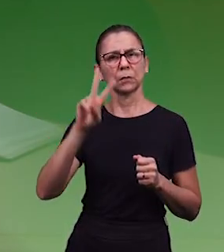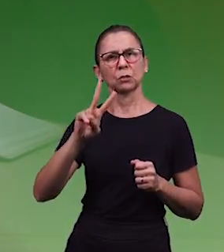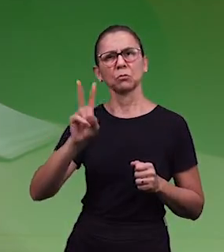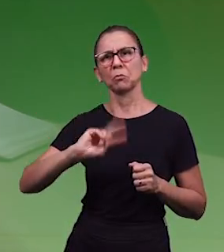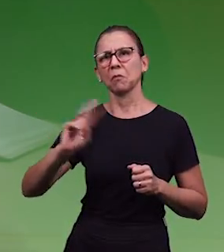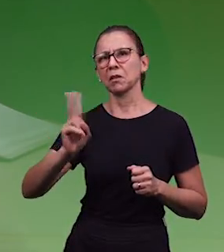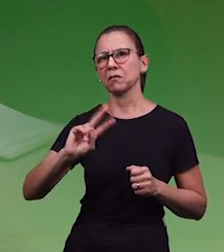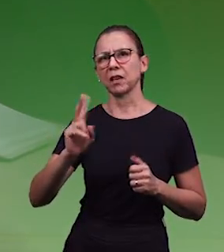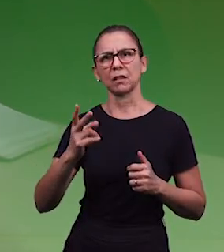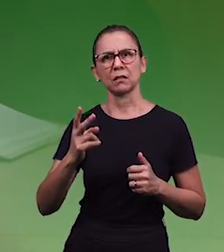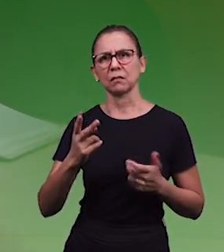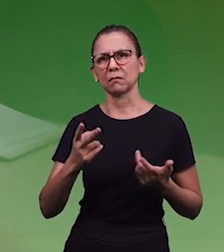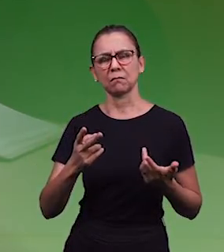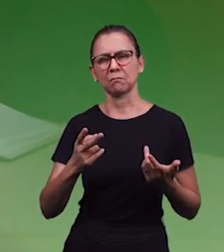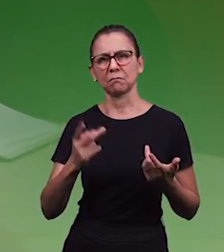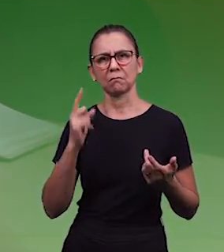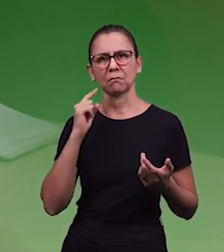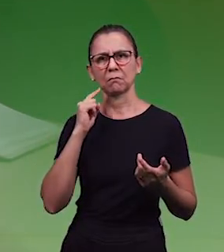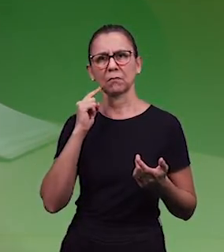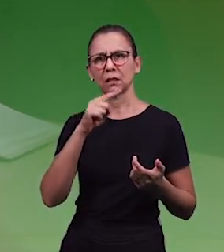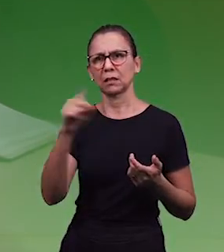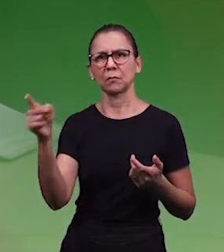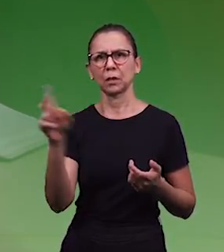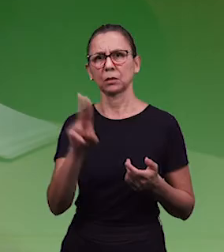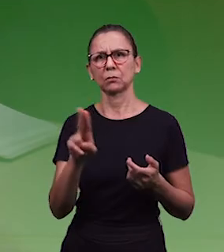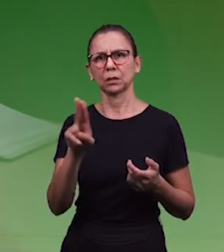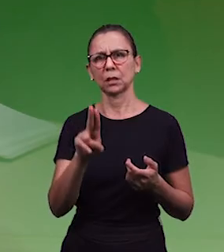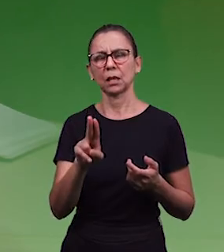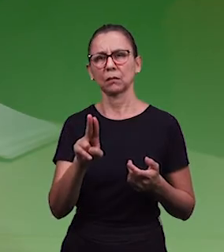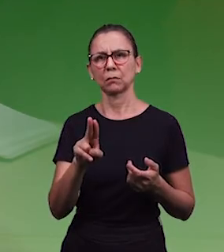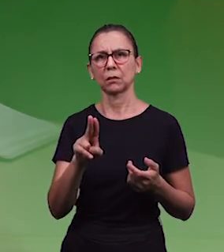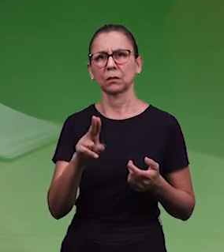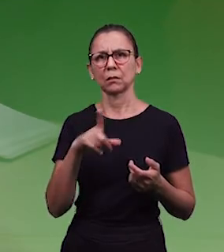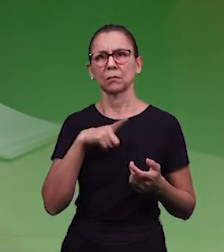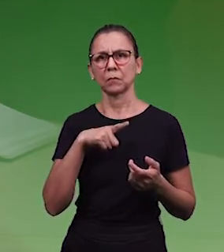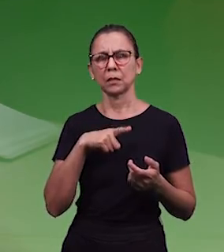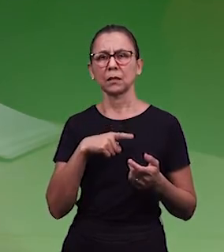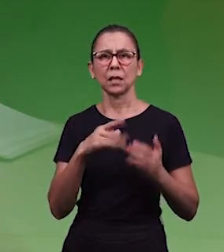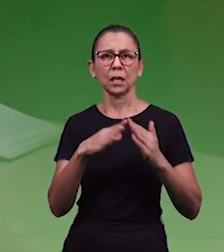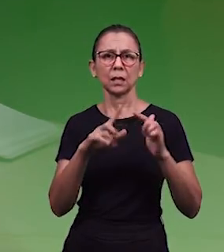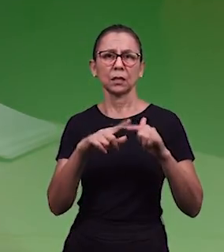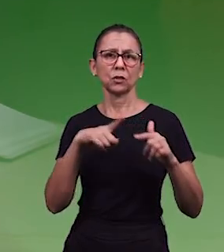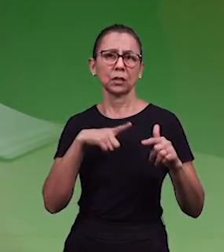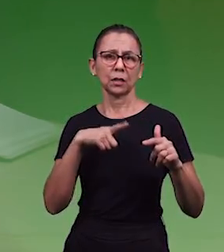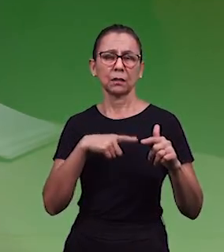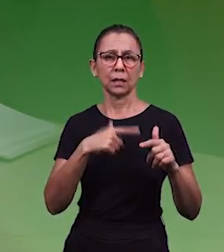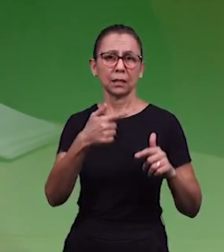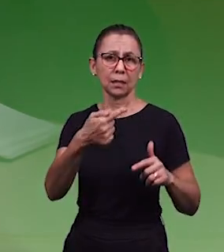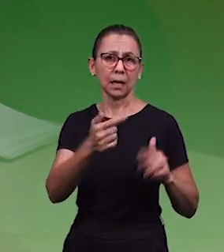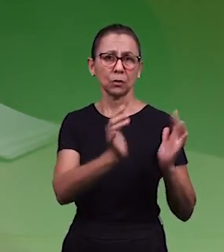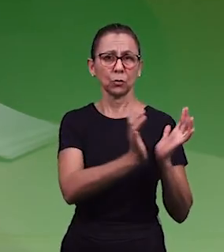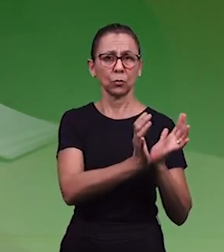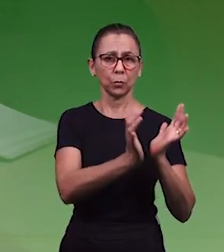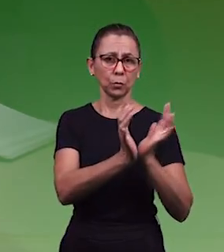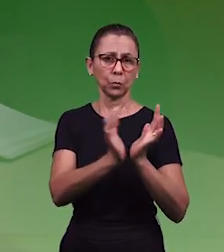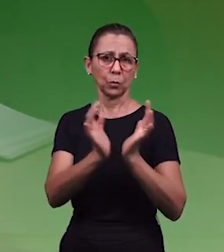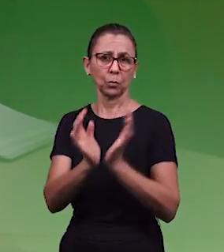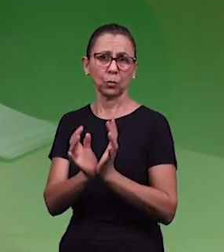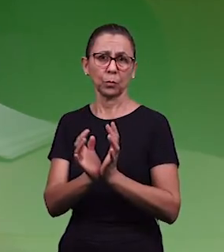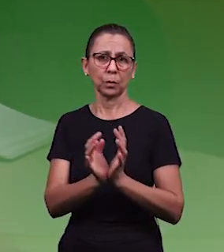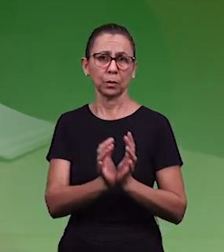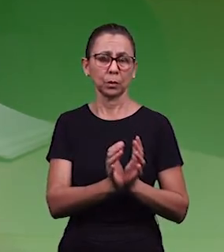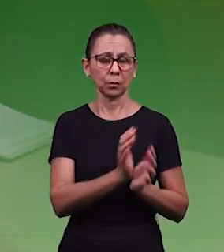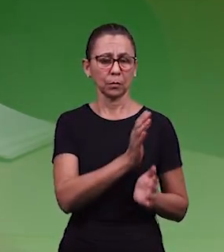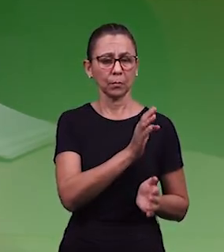que têm 7 grupos. Tem um para cada dia da semana. Para cada dia da semana. E vai viver essas fases, cada grupo vai viver essa fase. O